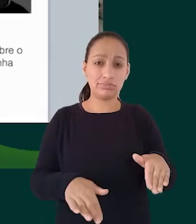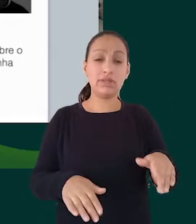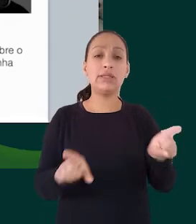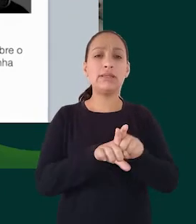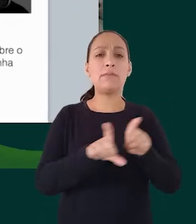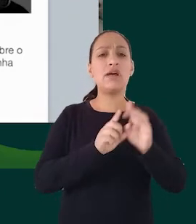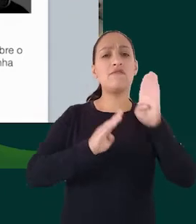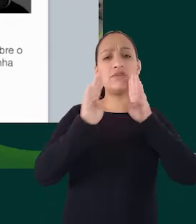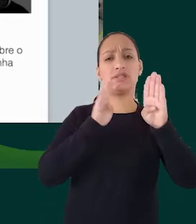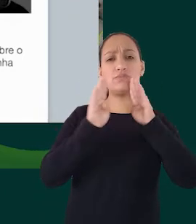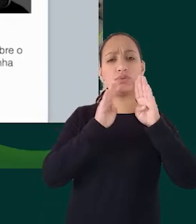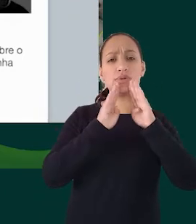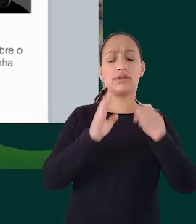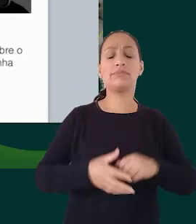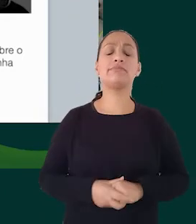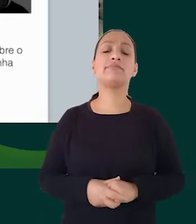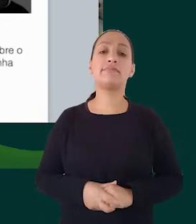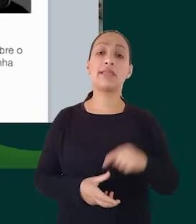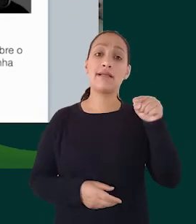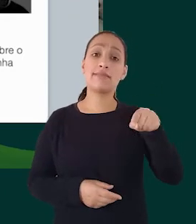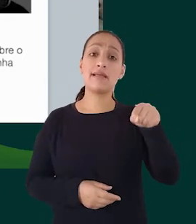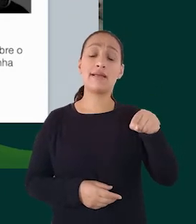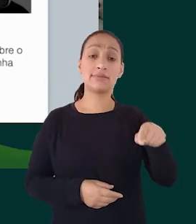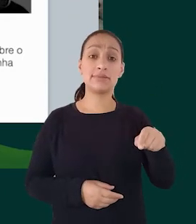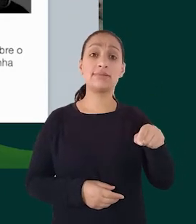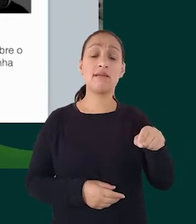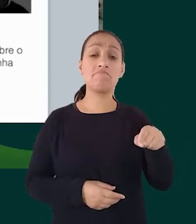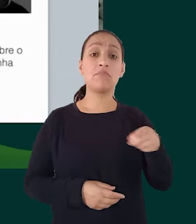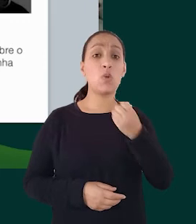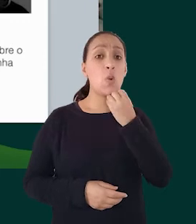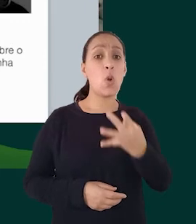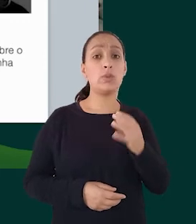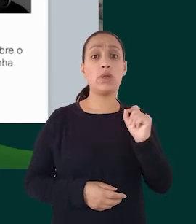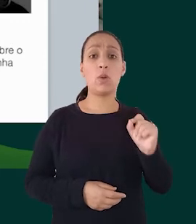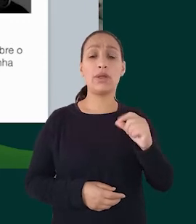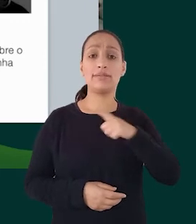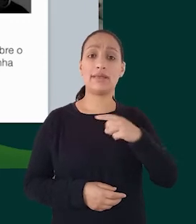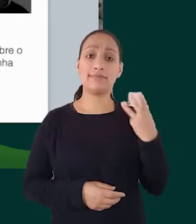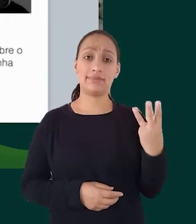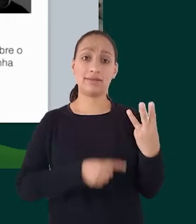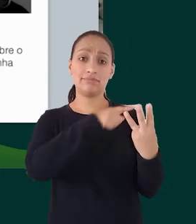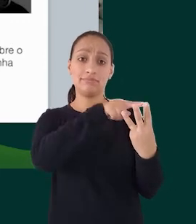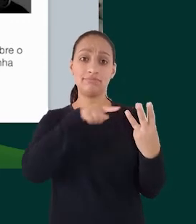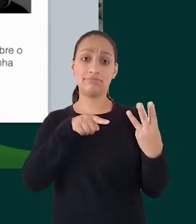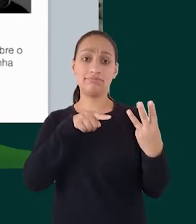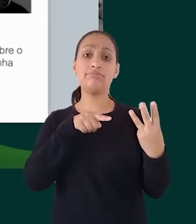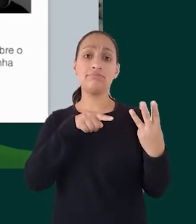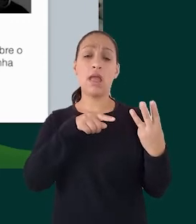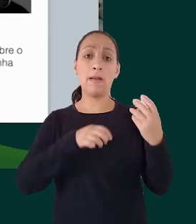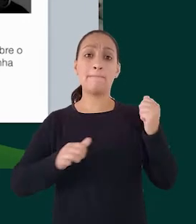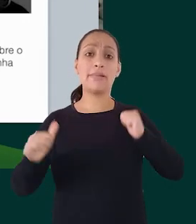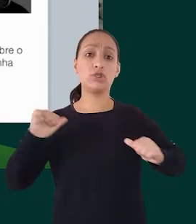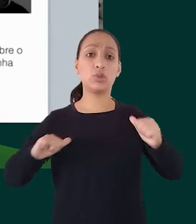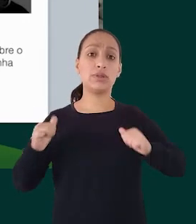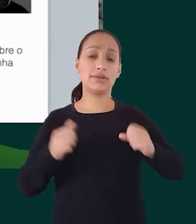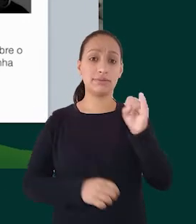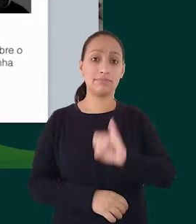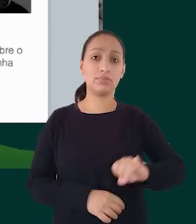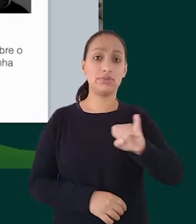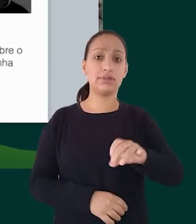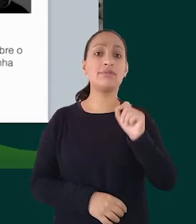Facebook. Tá? Nesse documentário, ele basicamente tem três personagens importantes, que são